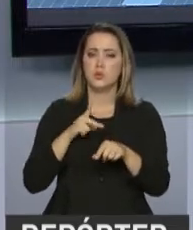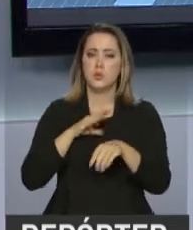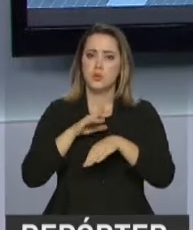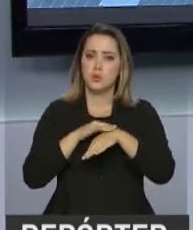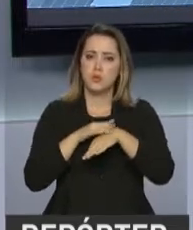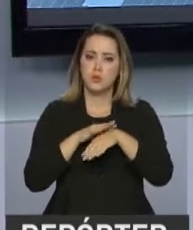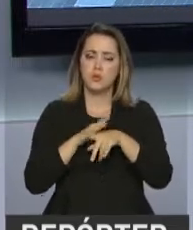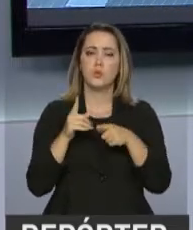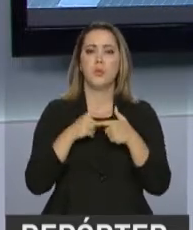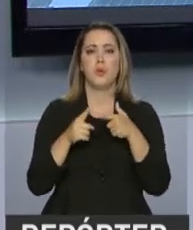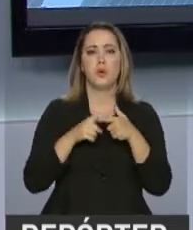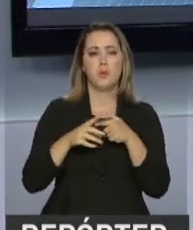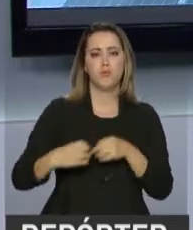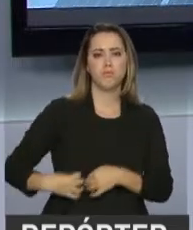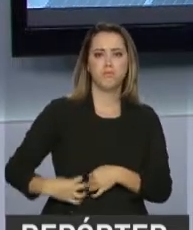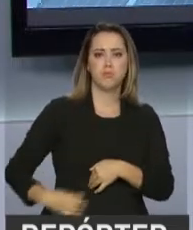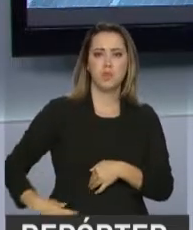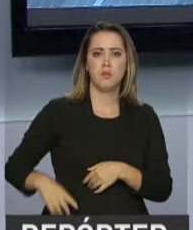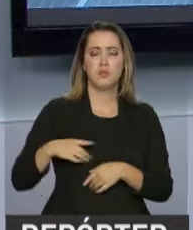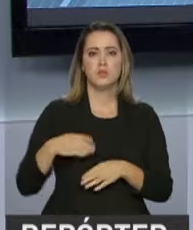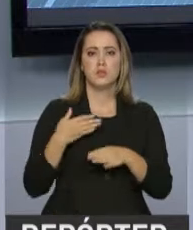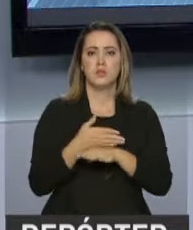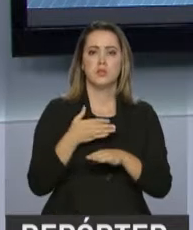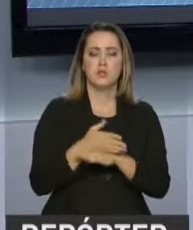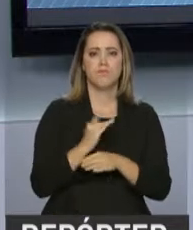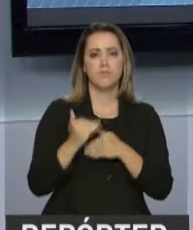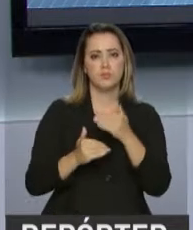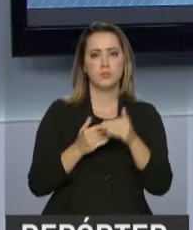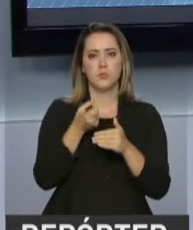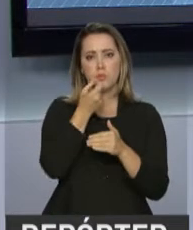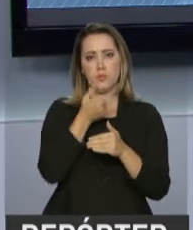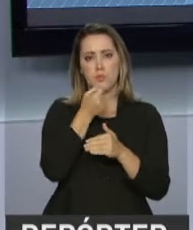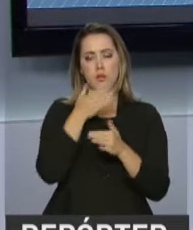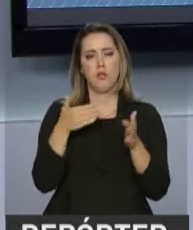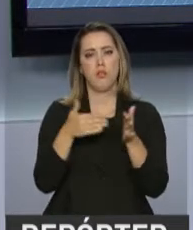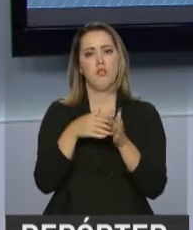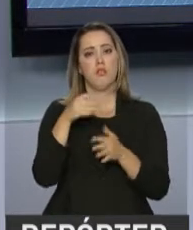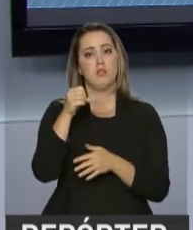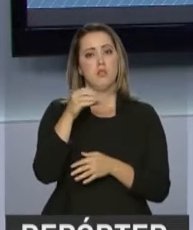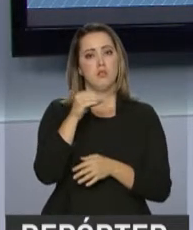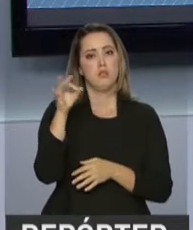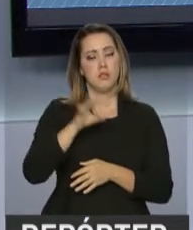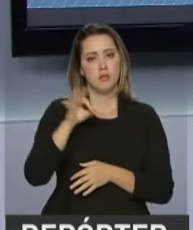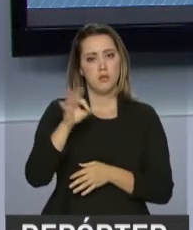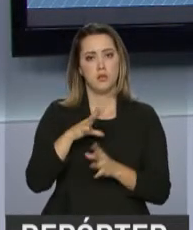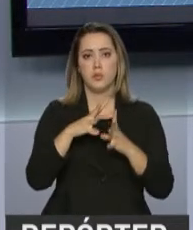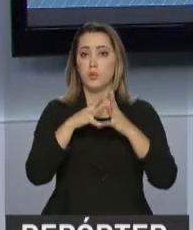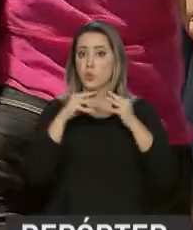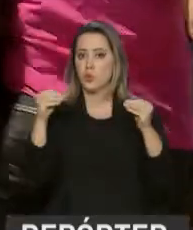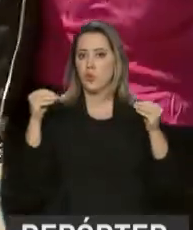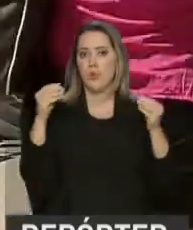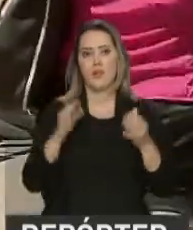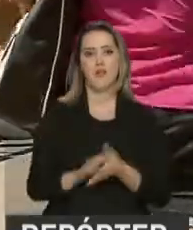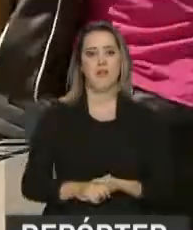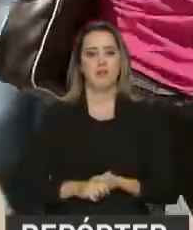fígado, vão ter acesso gradativo a medicamentos que apresentam até 90% de cura.